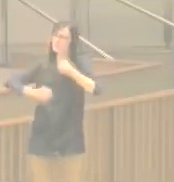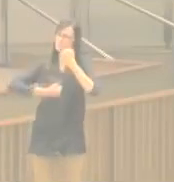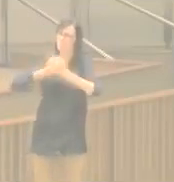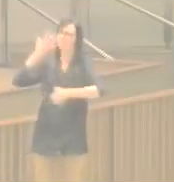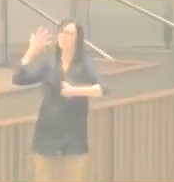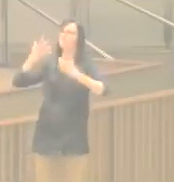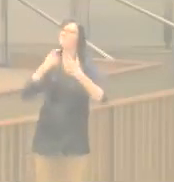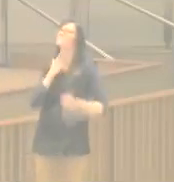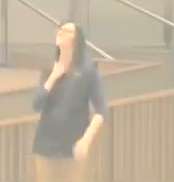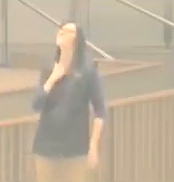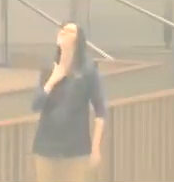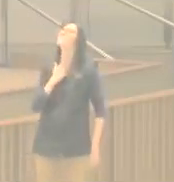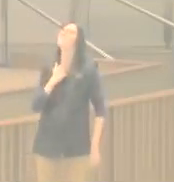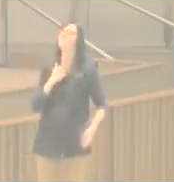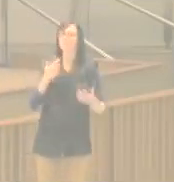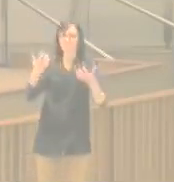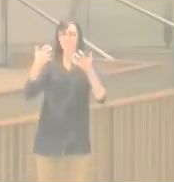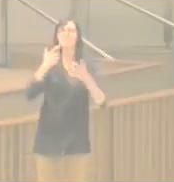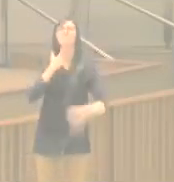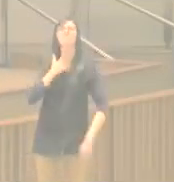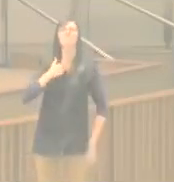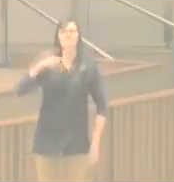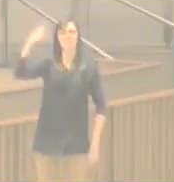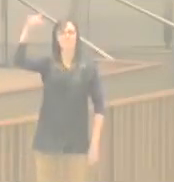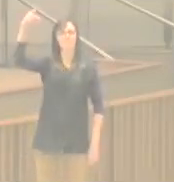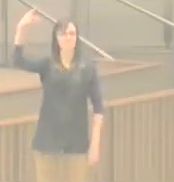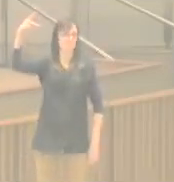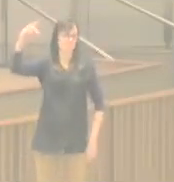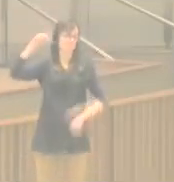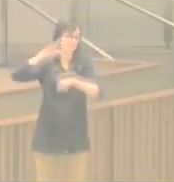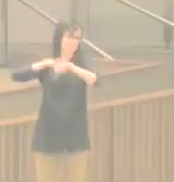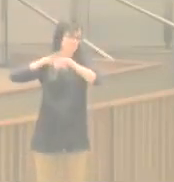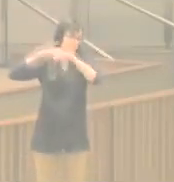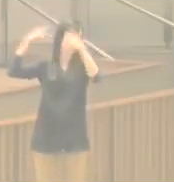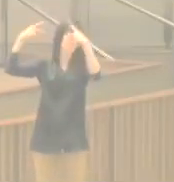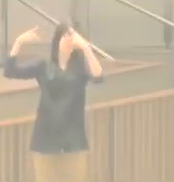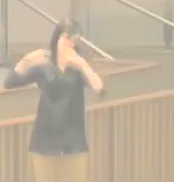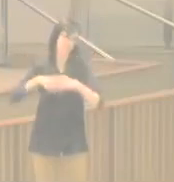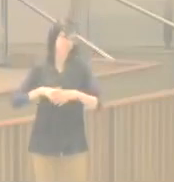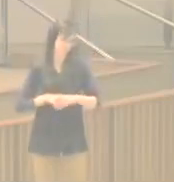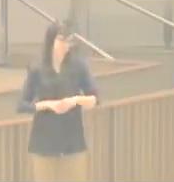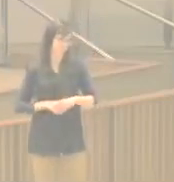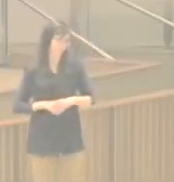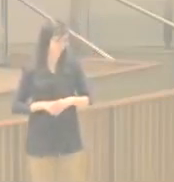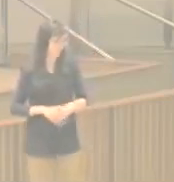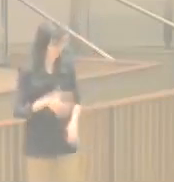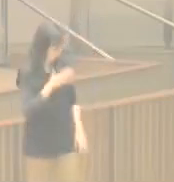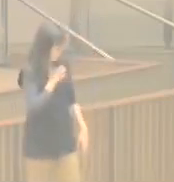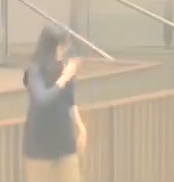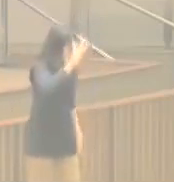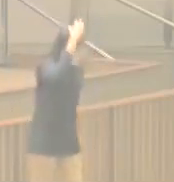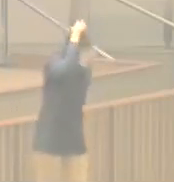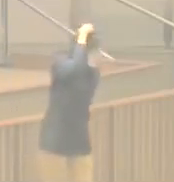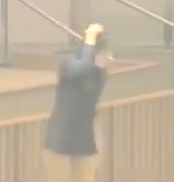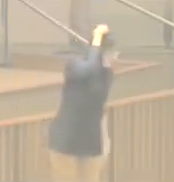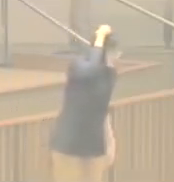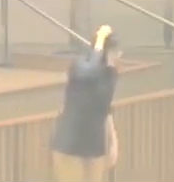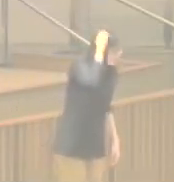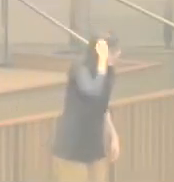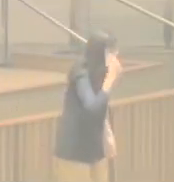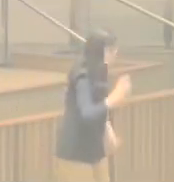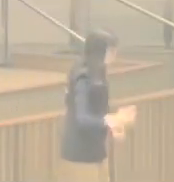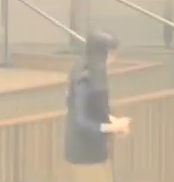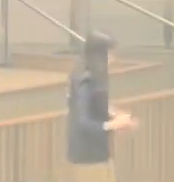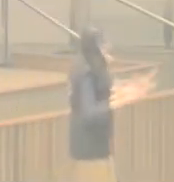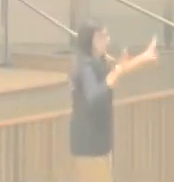e desejo de fazer a vontade de Deus do jeito de Deus. Quando Manassés voltou, não tinha outra escolha para